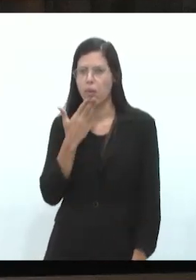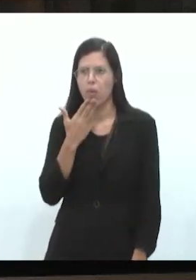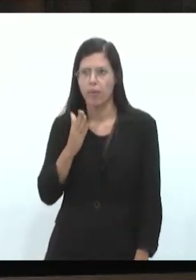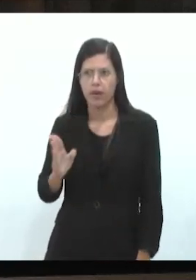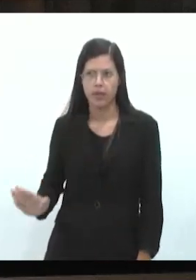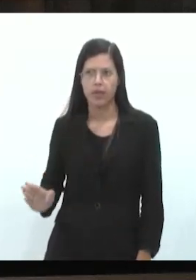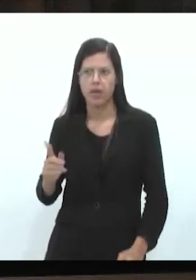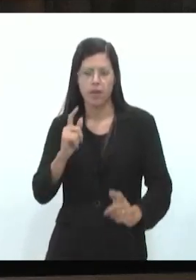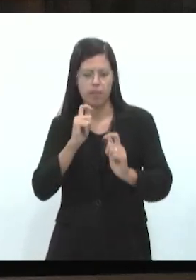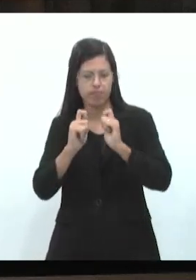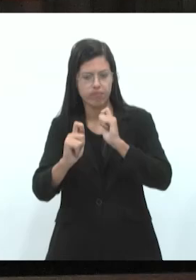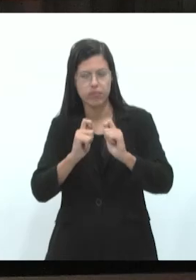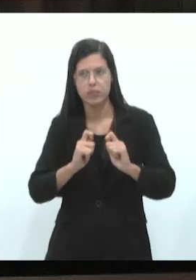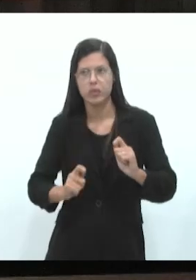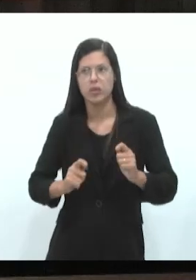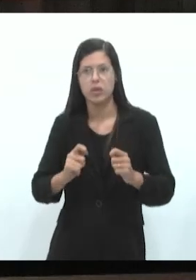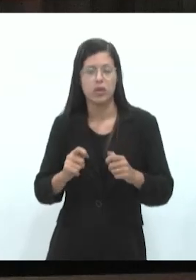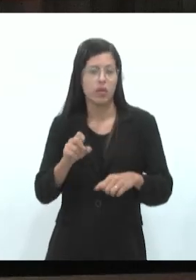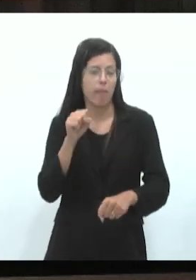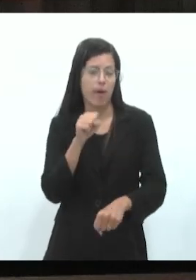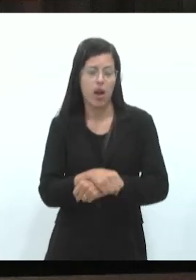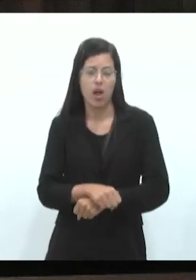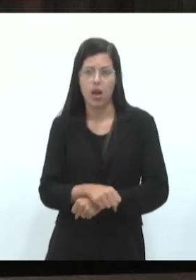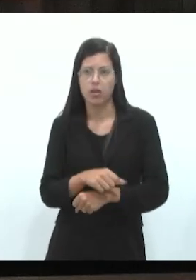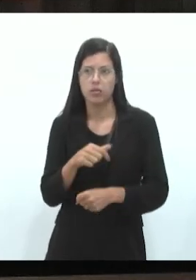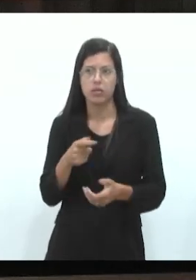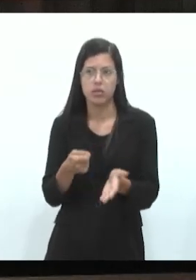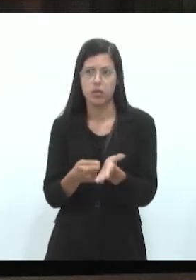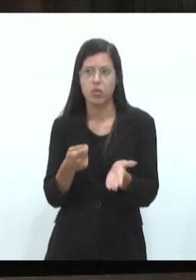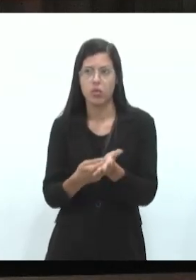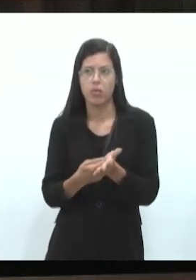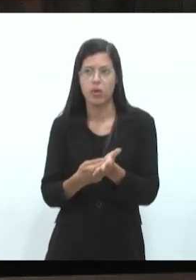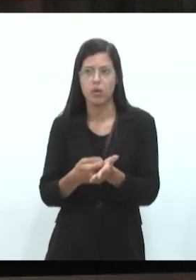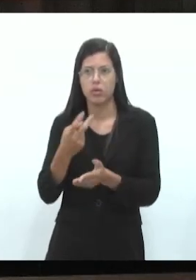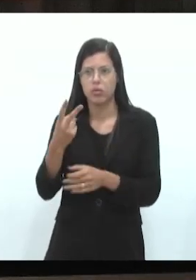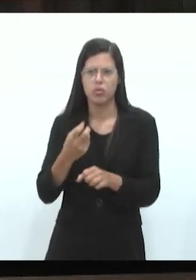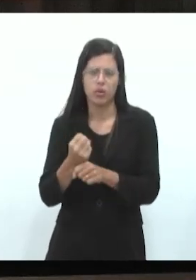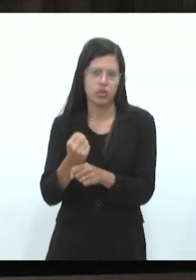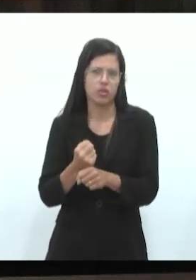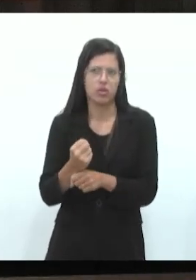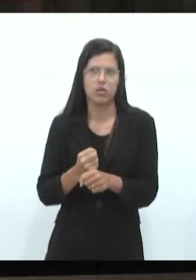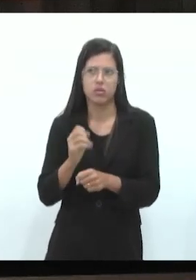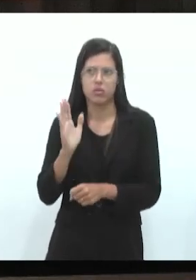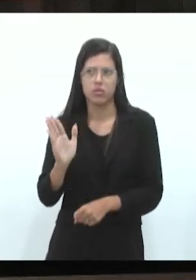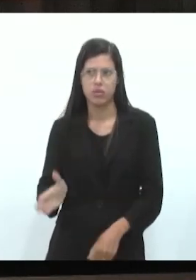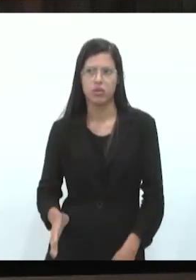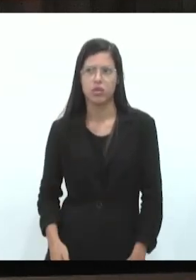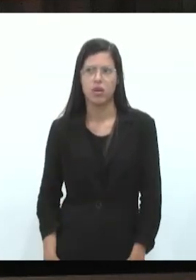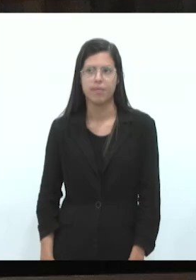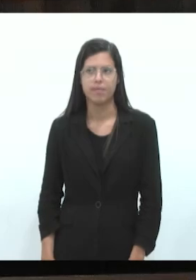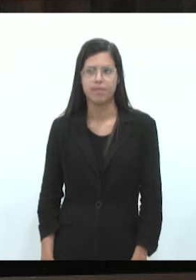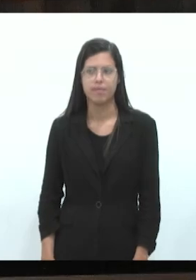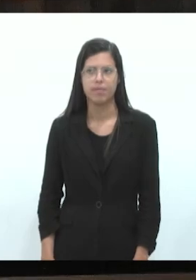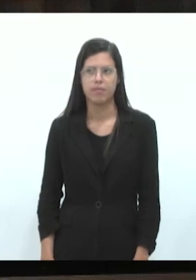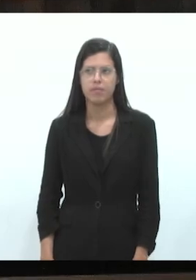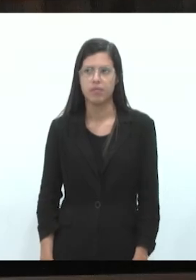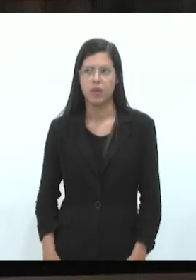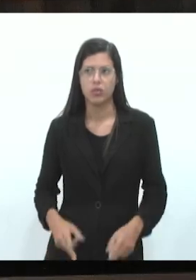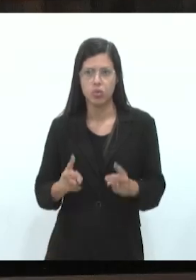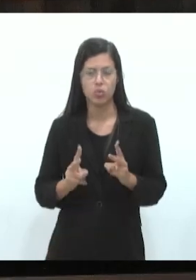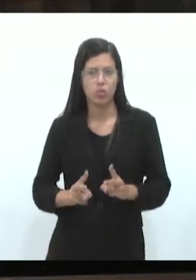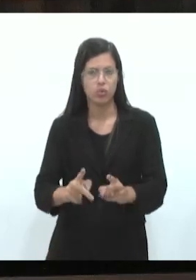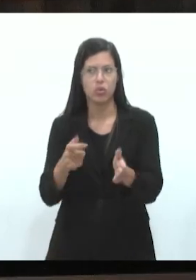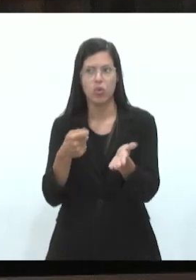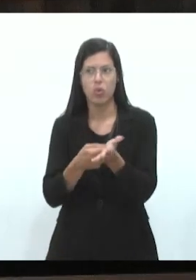foi na imprensa, abrir o processo está parado e a gente está cobrando desde que pisou aqui na LERJ, há 2 anos atrás, para que isso saia. E a gente segue